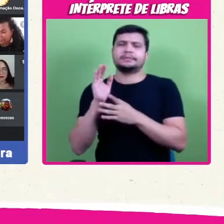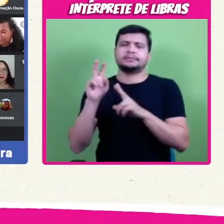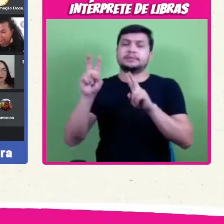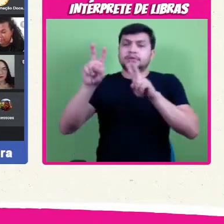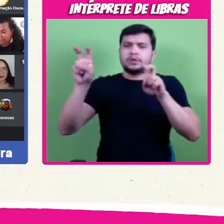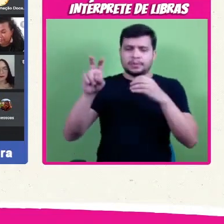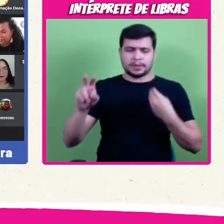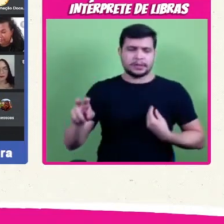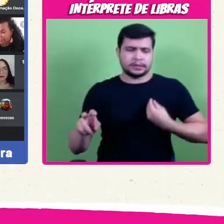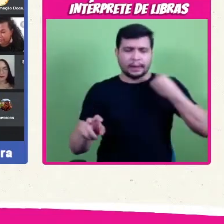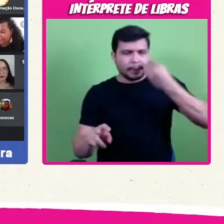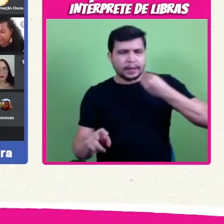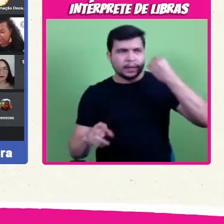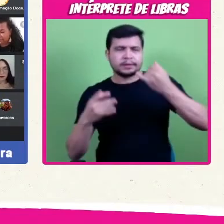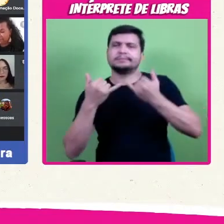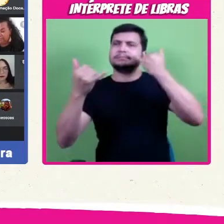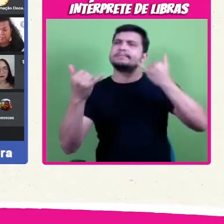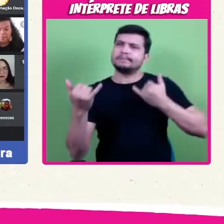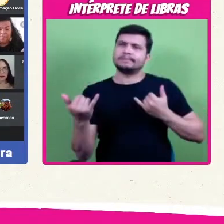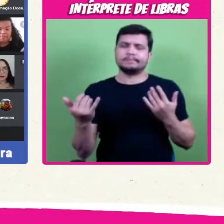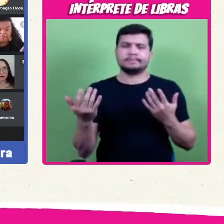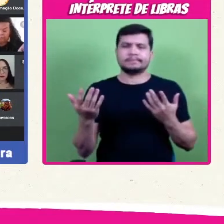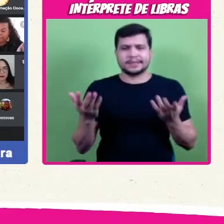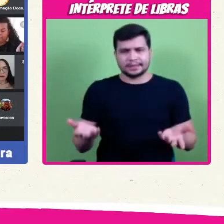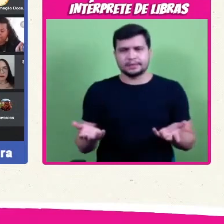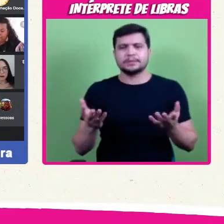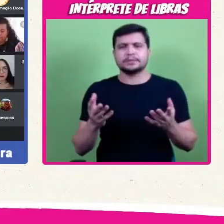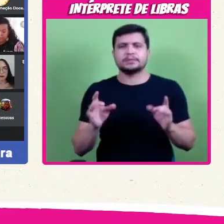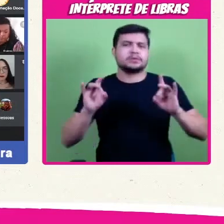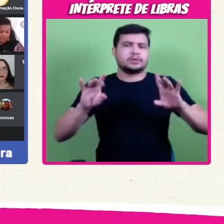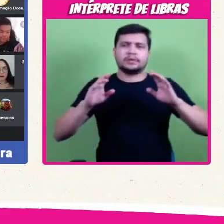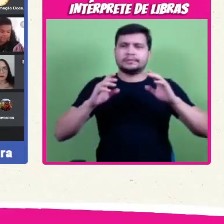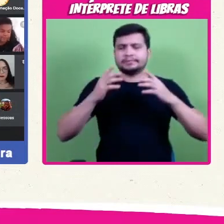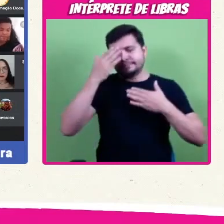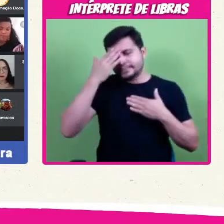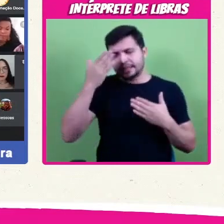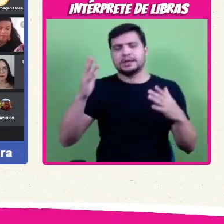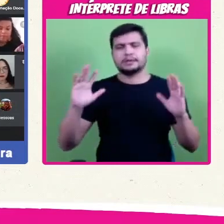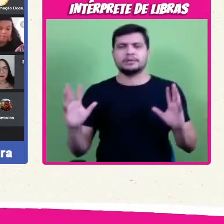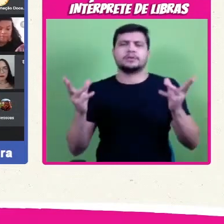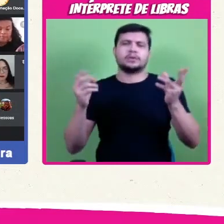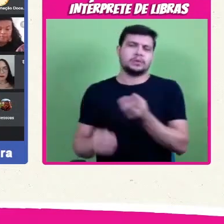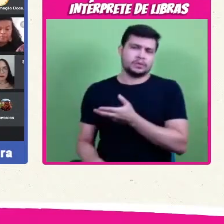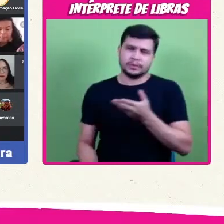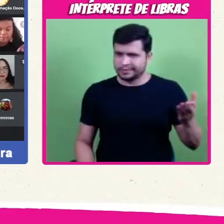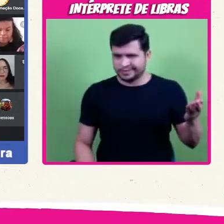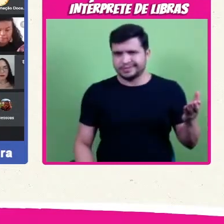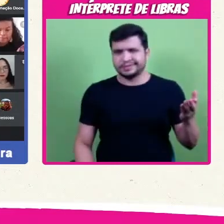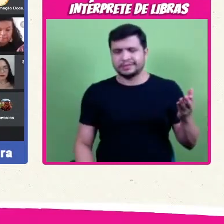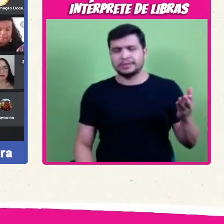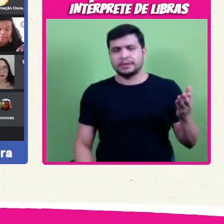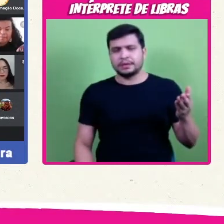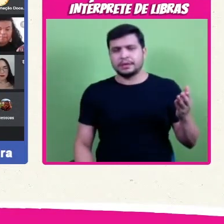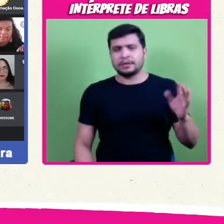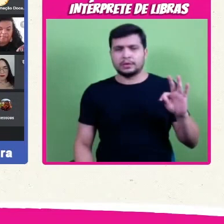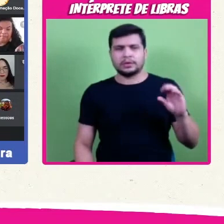que a gente se sente representado. Então, queria agradecer a todos e todas, e boa mostra